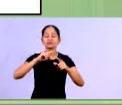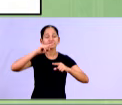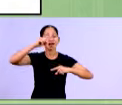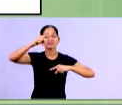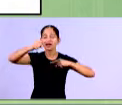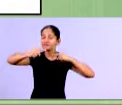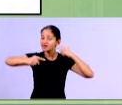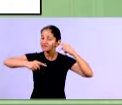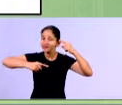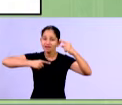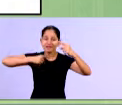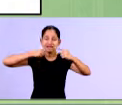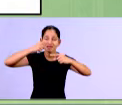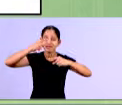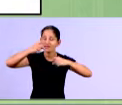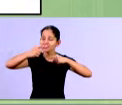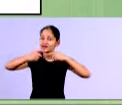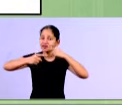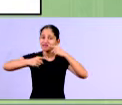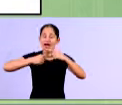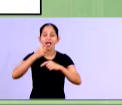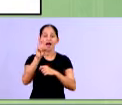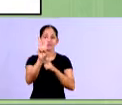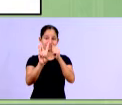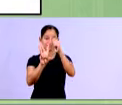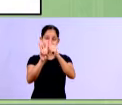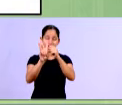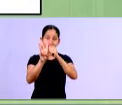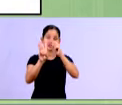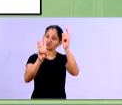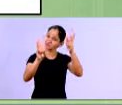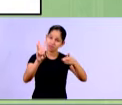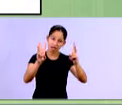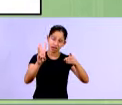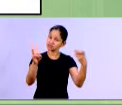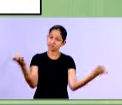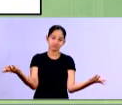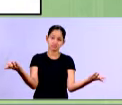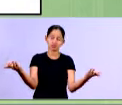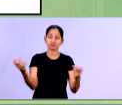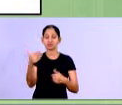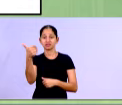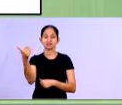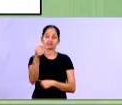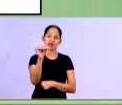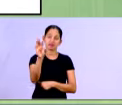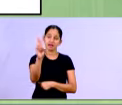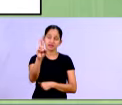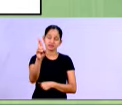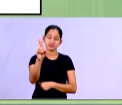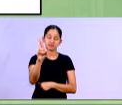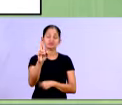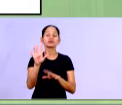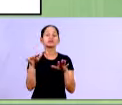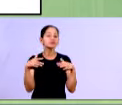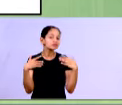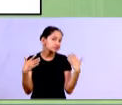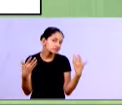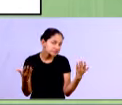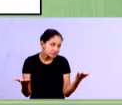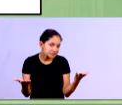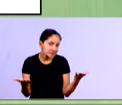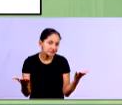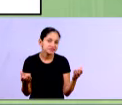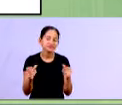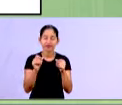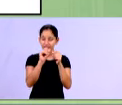assim sucessivamente. No terceiro mês eu vou calcular 10% de 1.000. 10% de 1.000. Quem quiser fazer a